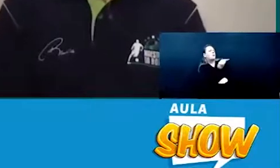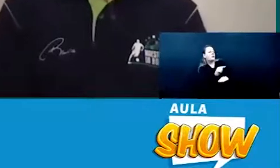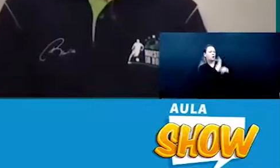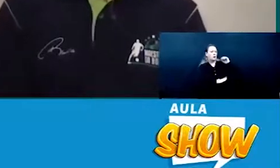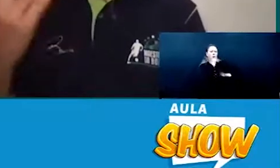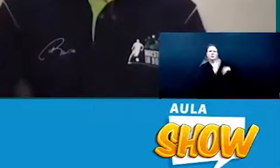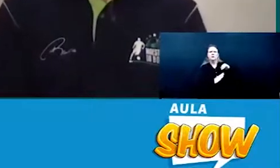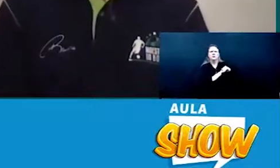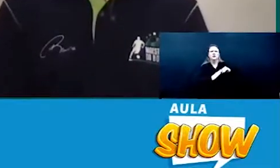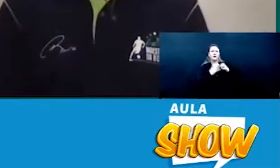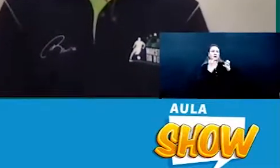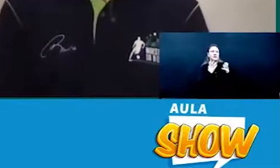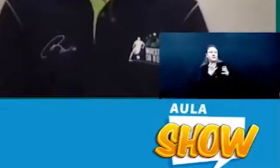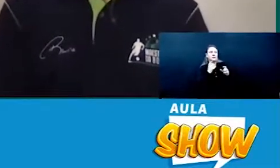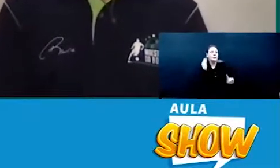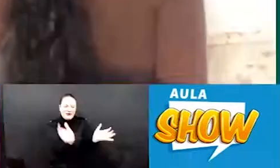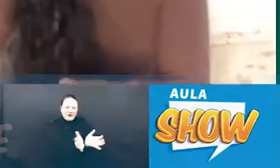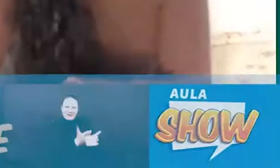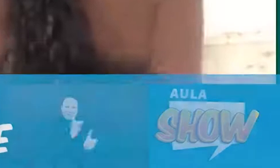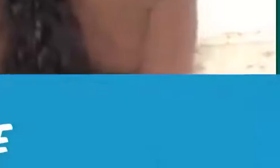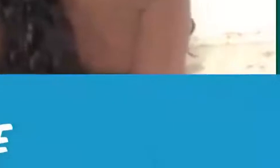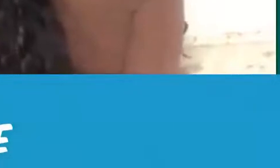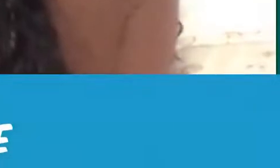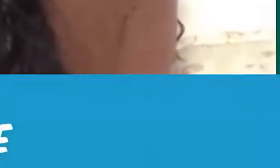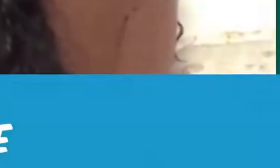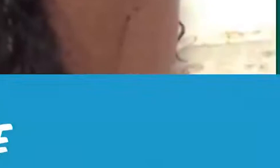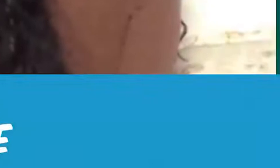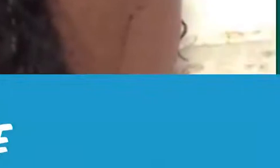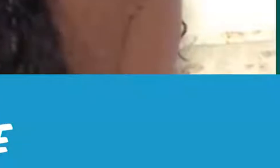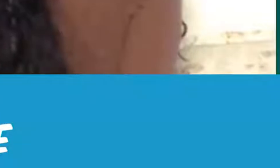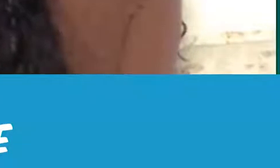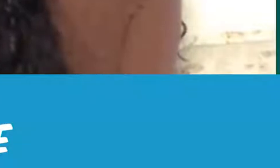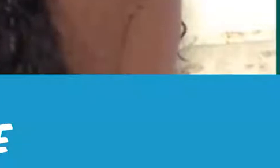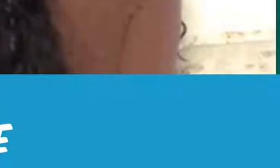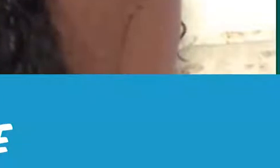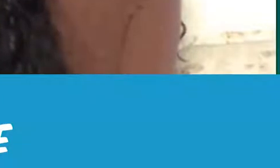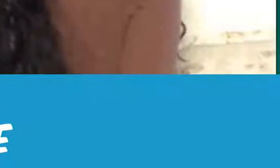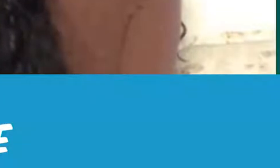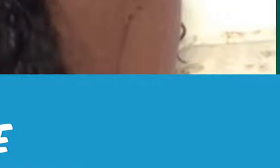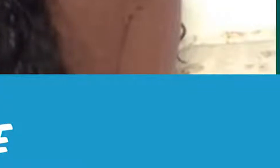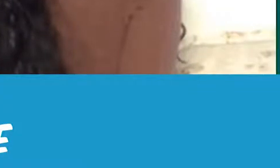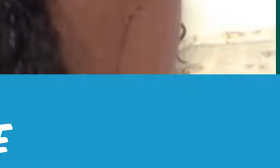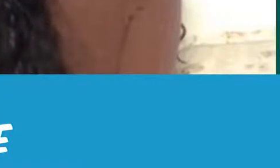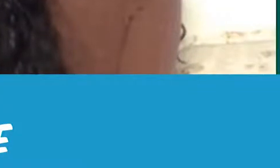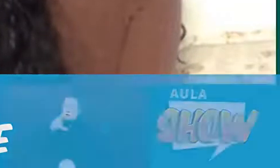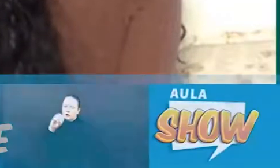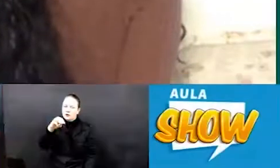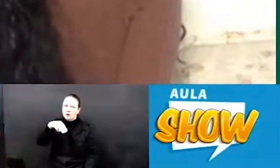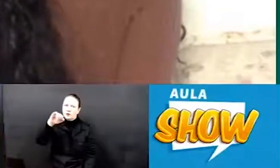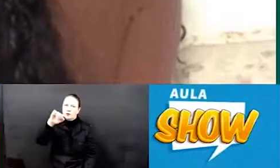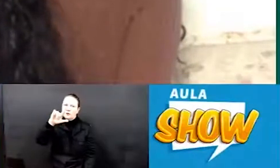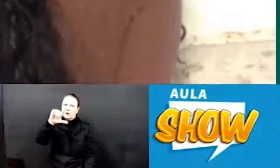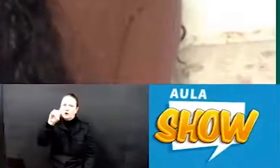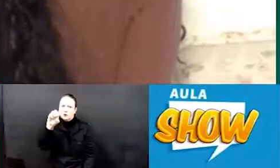a sonhar e a almejar, né? Essa pergunta é de um professor, Letícia. O nome dele é Romildo, também é do